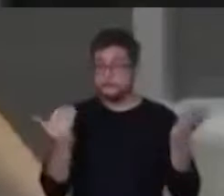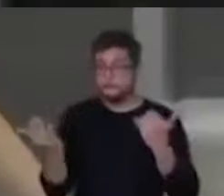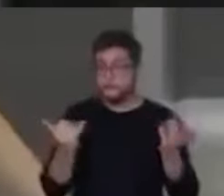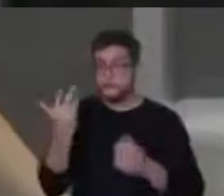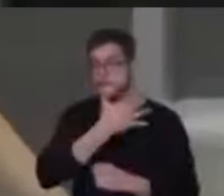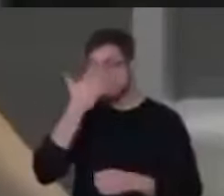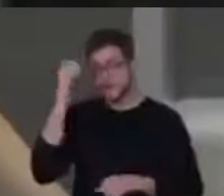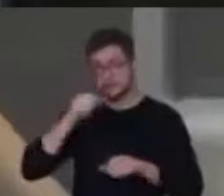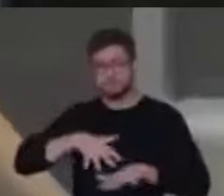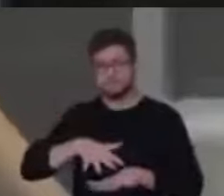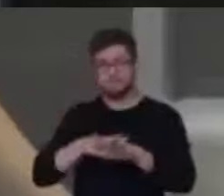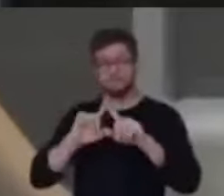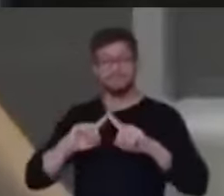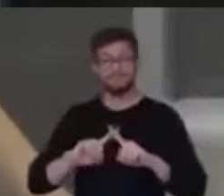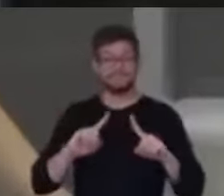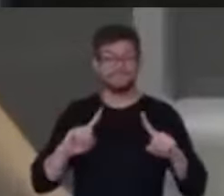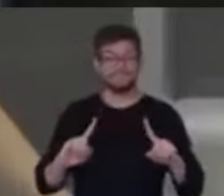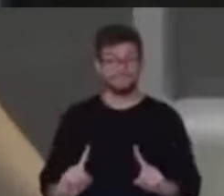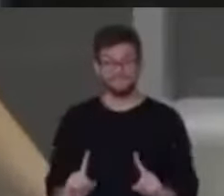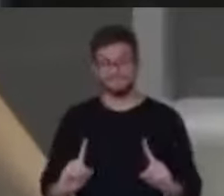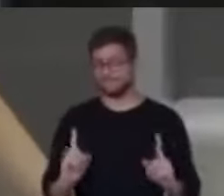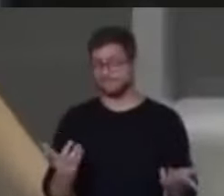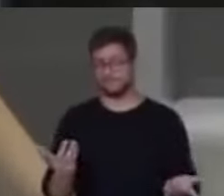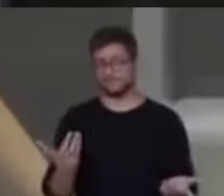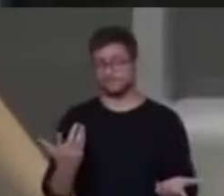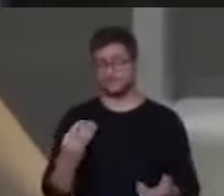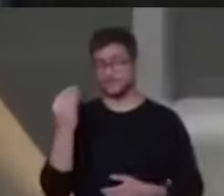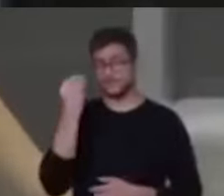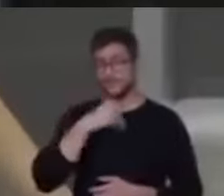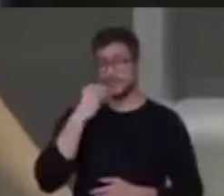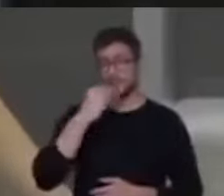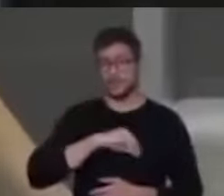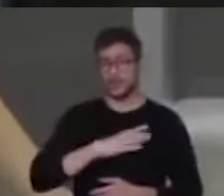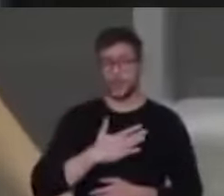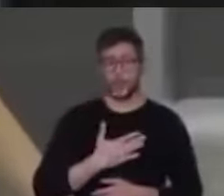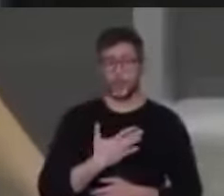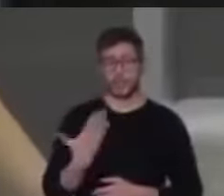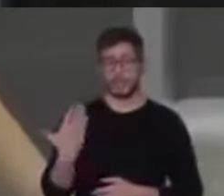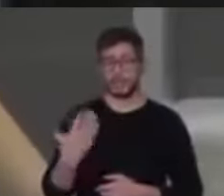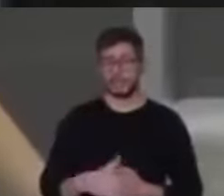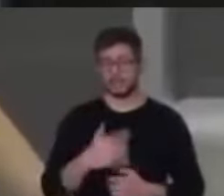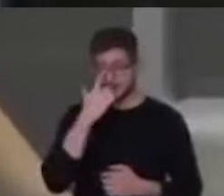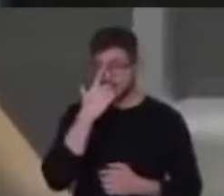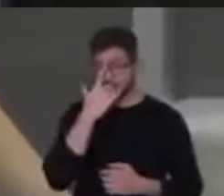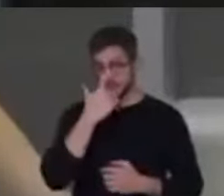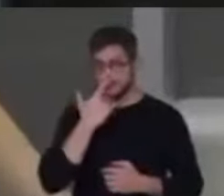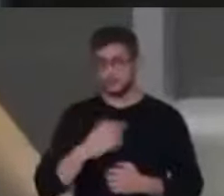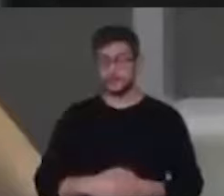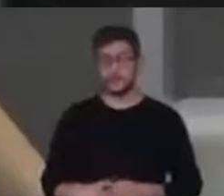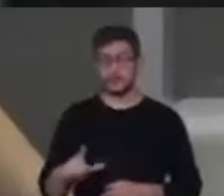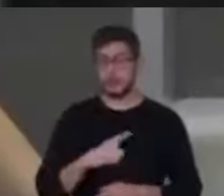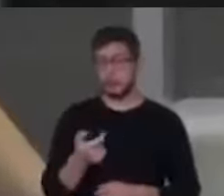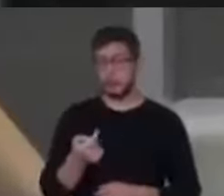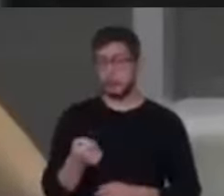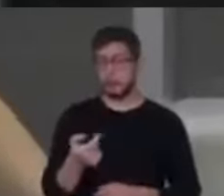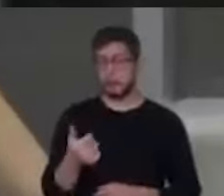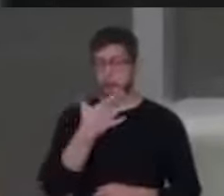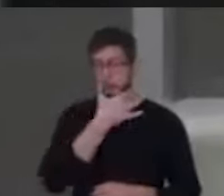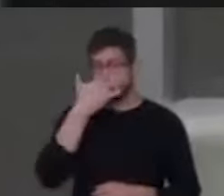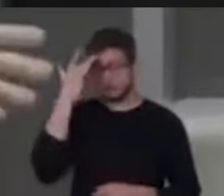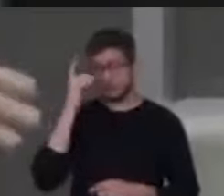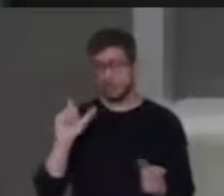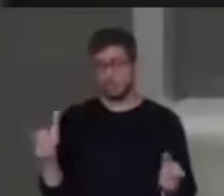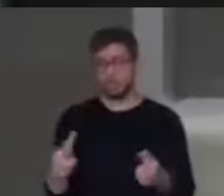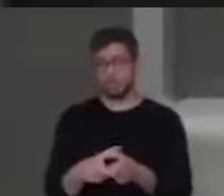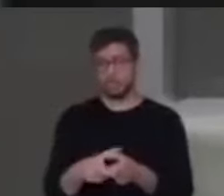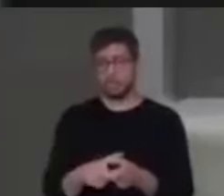Mas o ato foi um fracasso. O ato foi um fracasso. O ato não reuniu ninguém com uma quantidade significativa de pessoas. O ato,